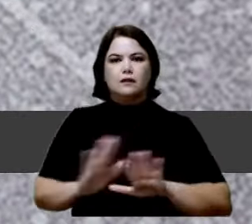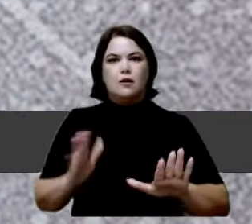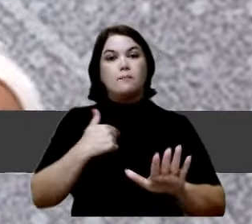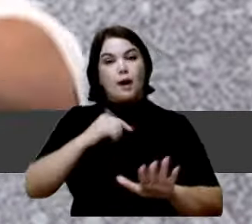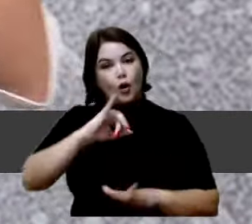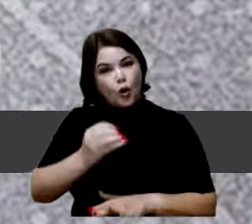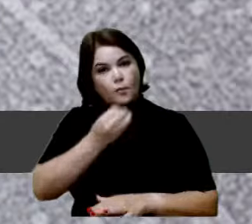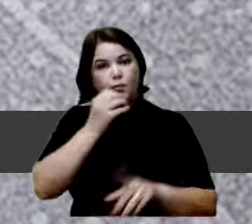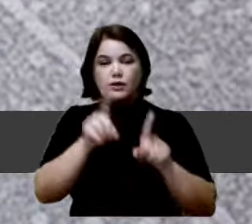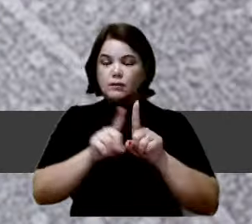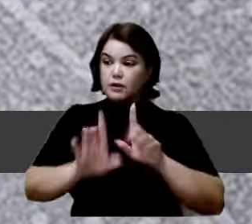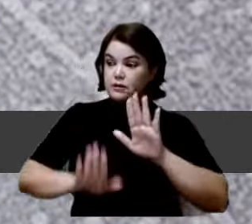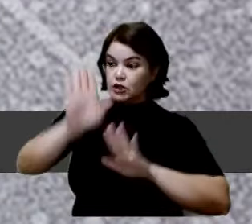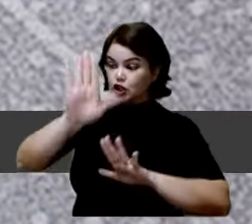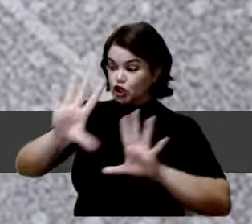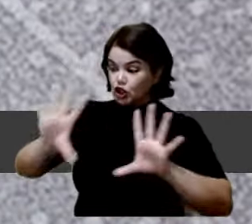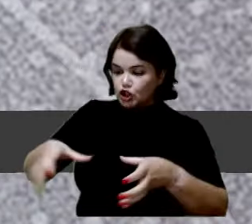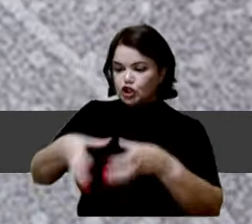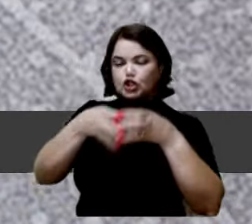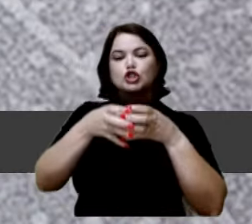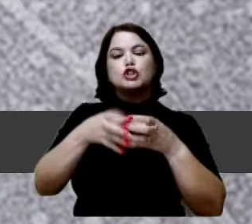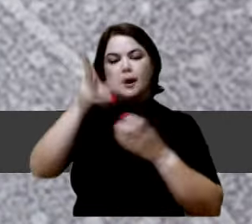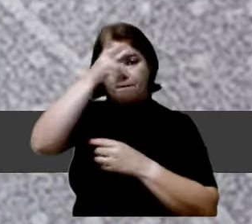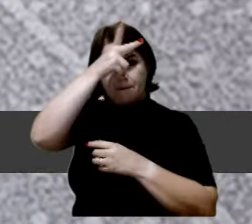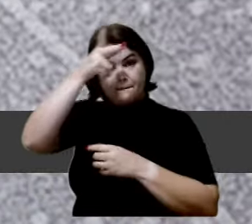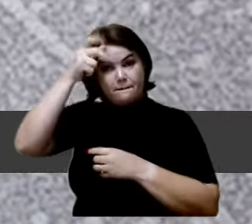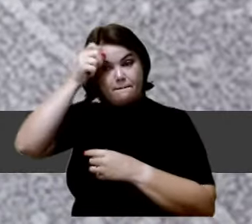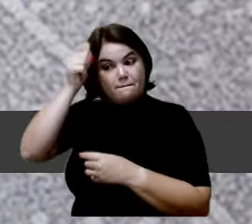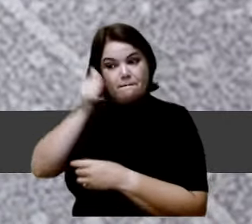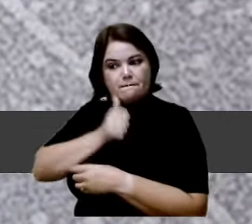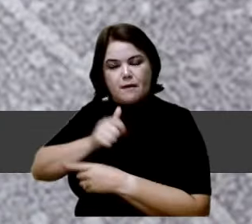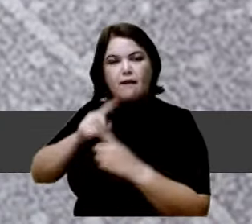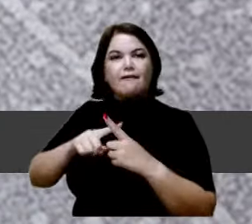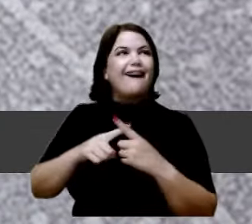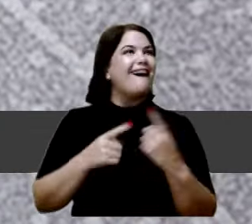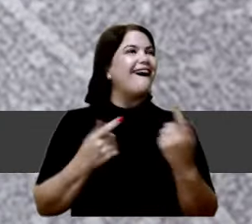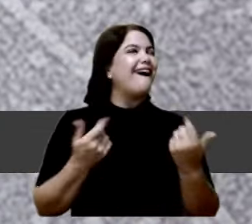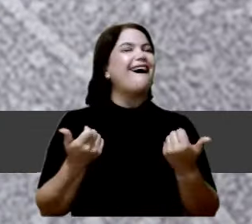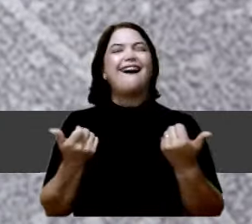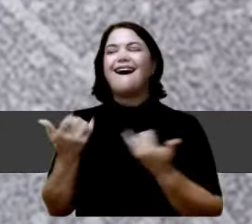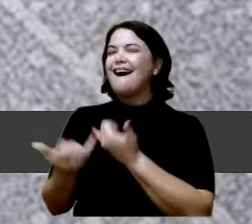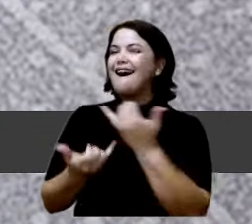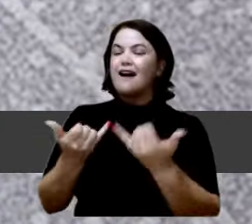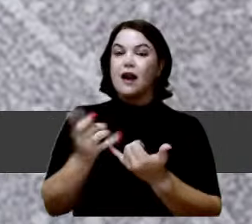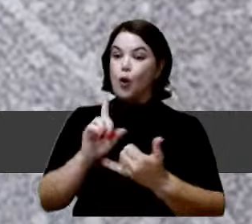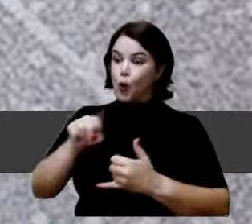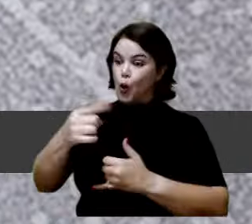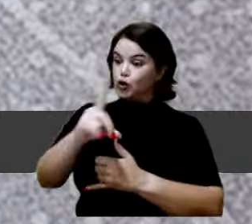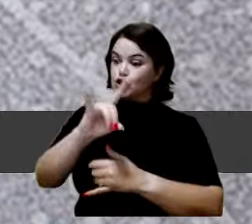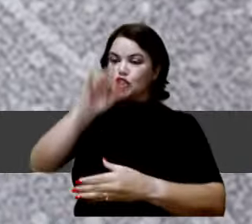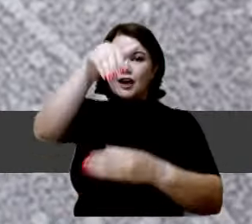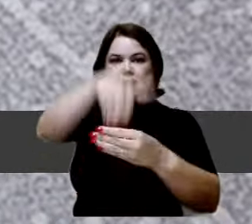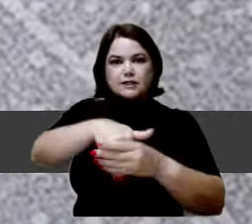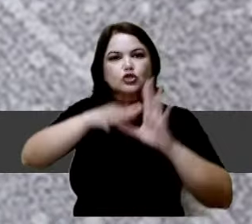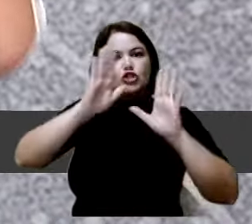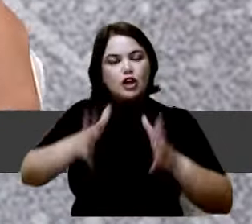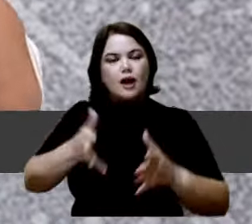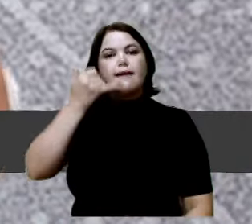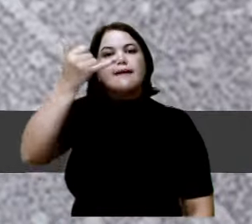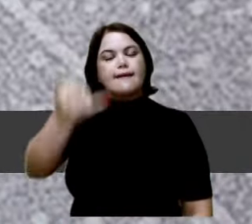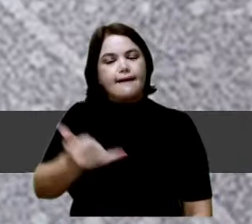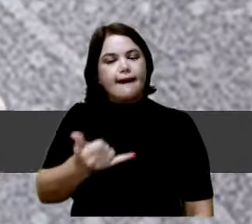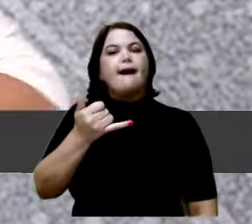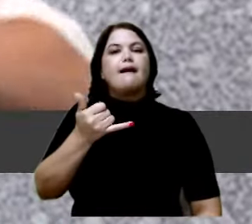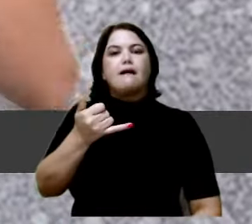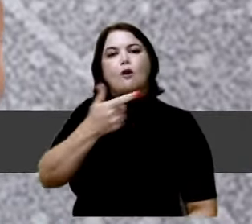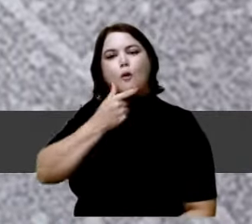time de eleger uma prefeita que não vai ficar no ObaOba que vai passar o dia seguinte da eleição e vai poder Ligar pro Tarcísio e vai poder ligar